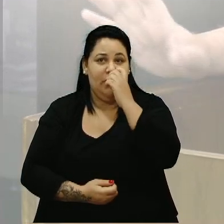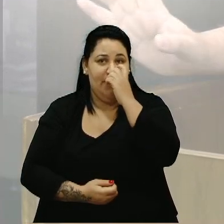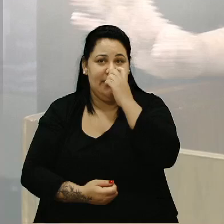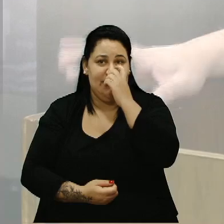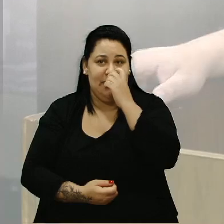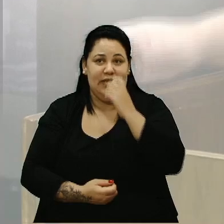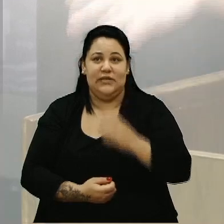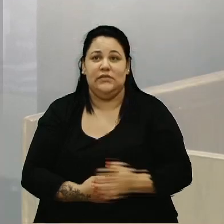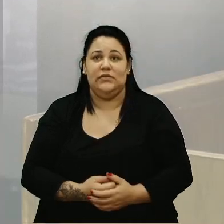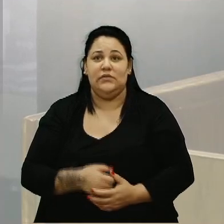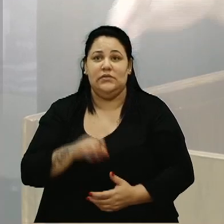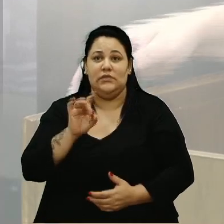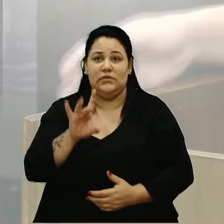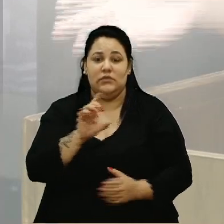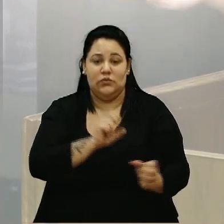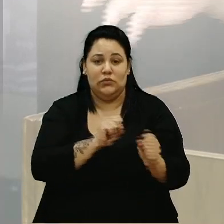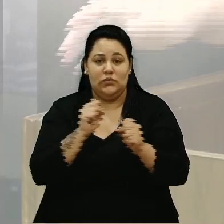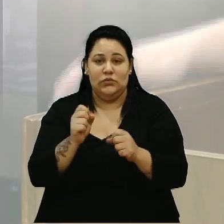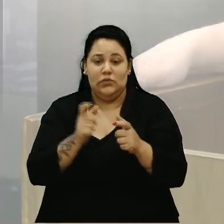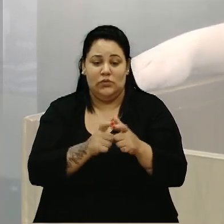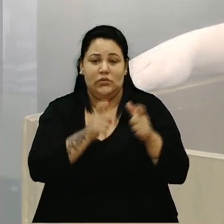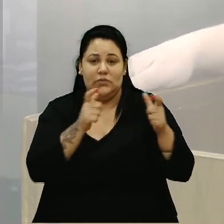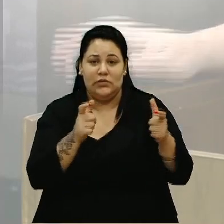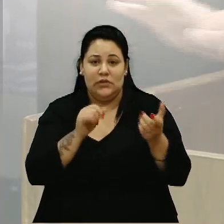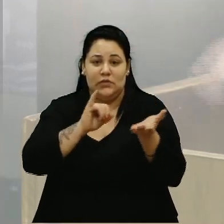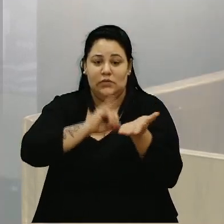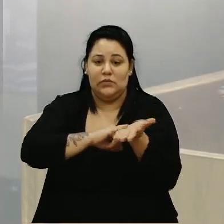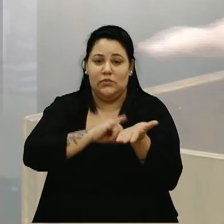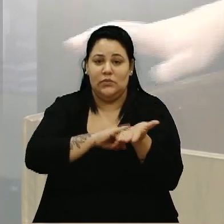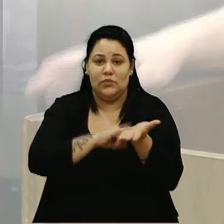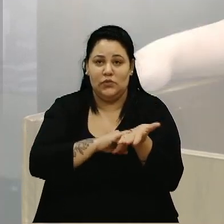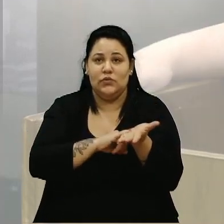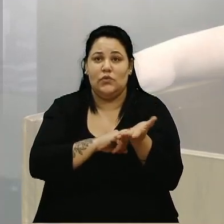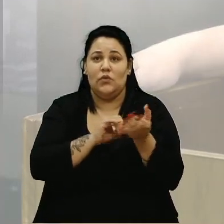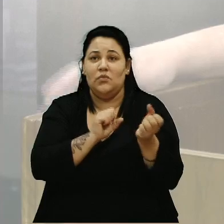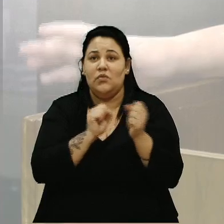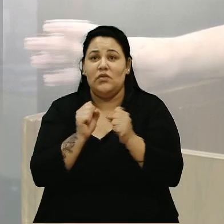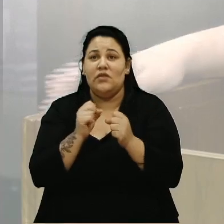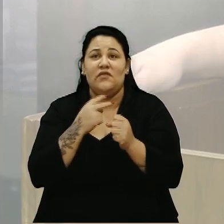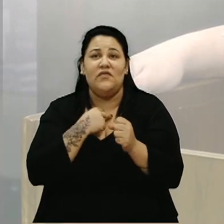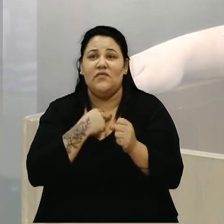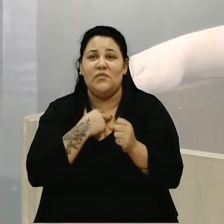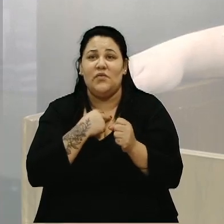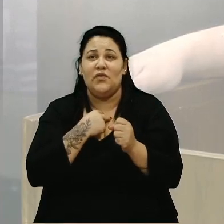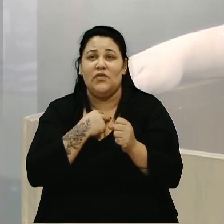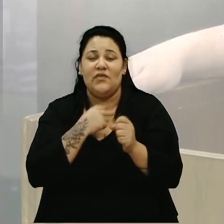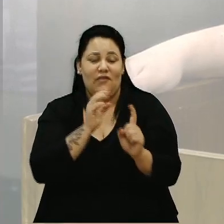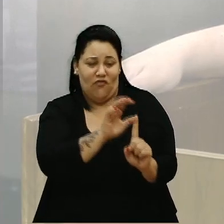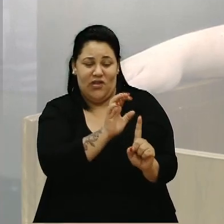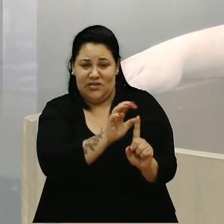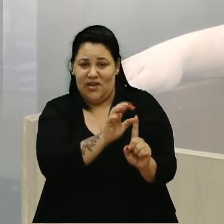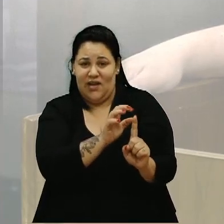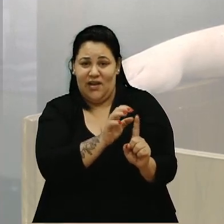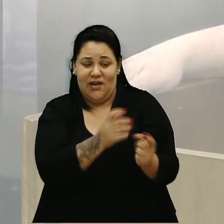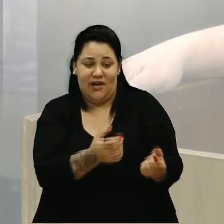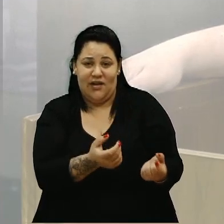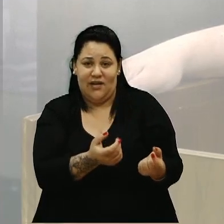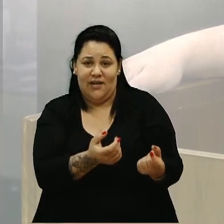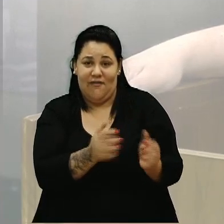Então tá tudo uma maravilha. Pode aumentar imposto, pode criar taxa, não vai afetar o bolso do pobre. Que ilusão,